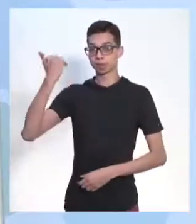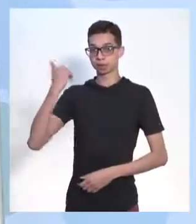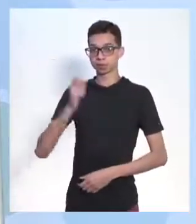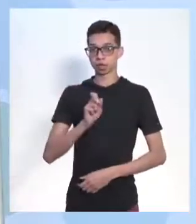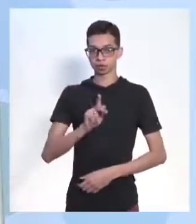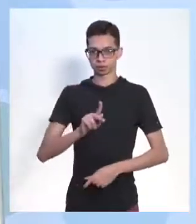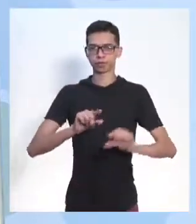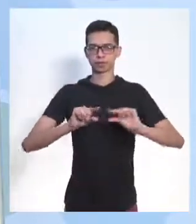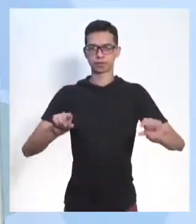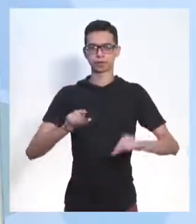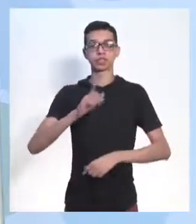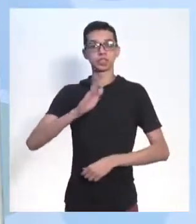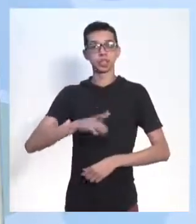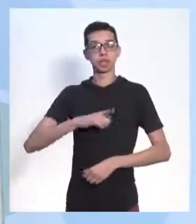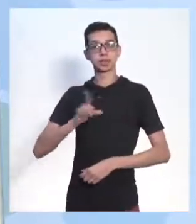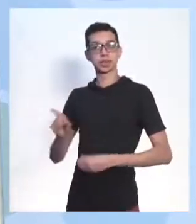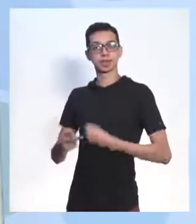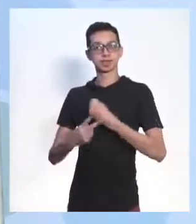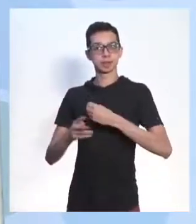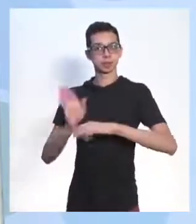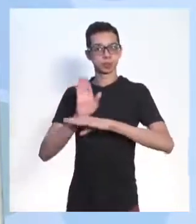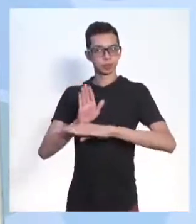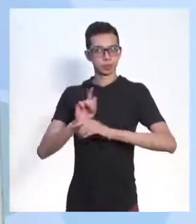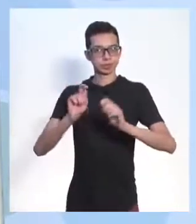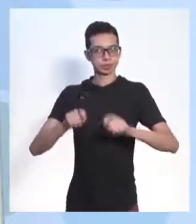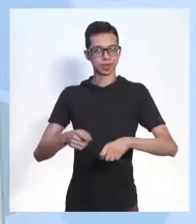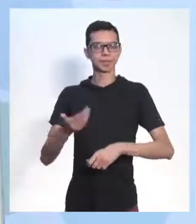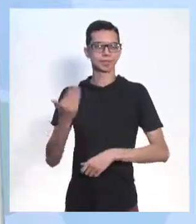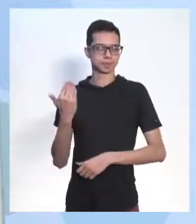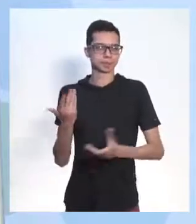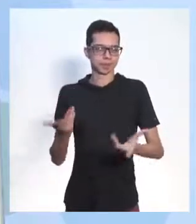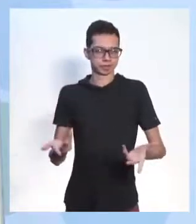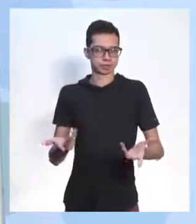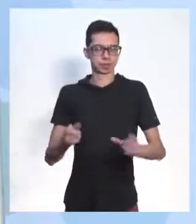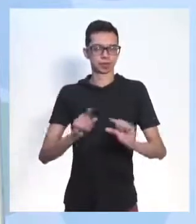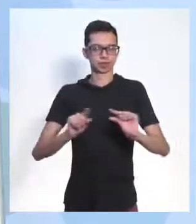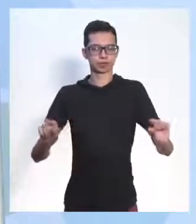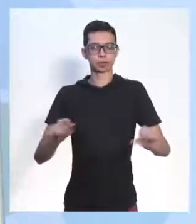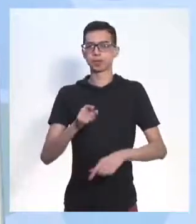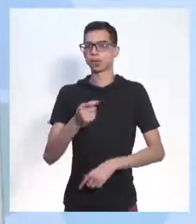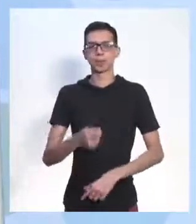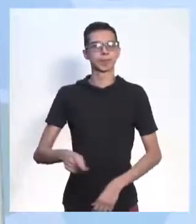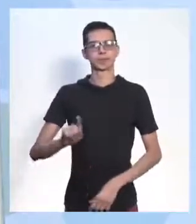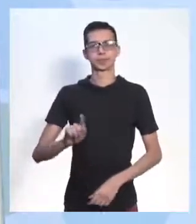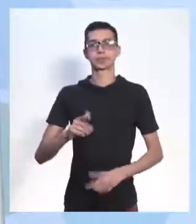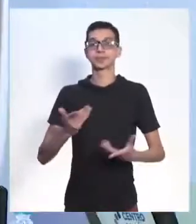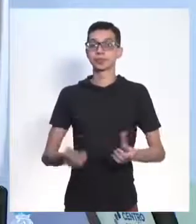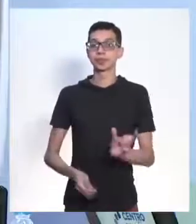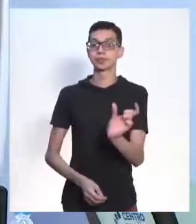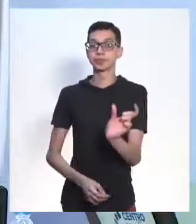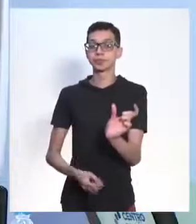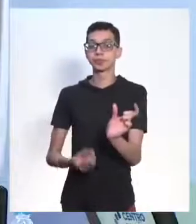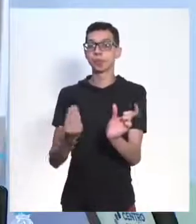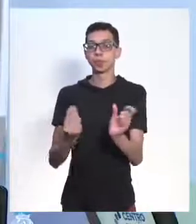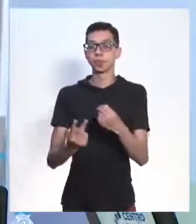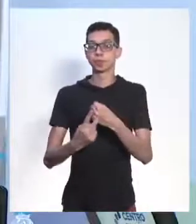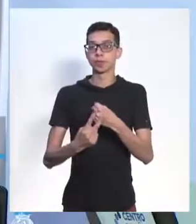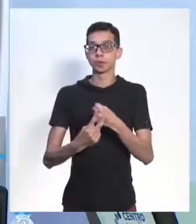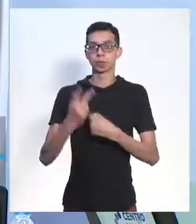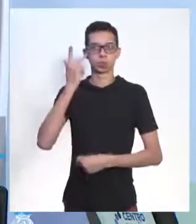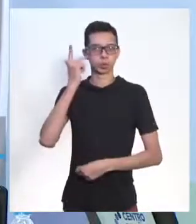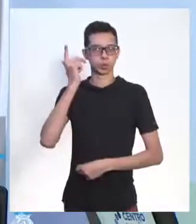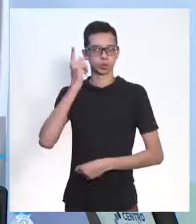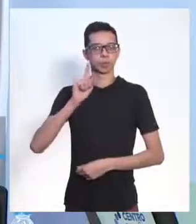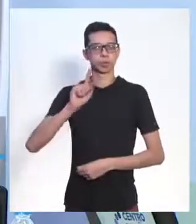como você já tem o verbo auxiliar no passado, você não precisa, o verbo volta para a forma dela, que é